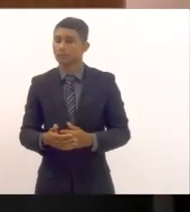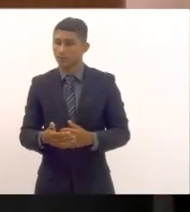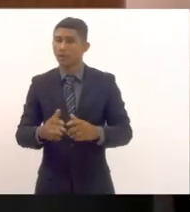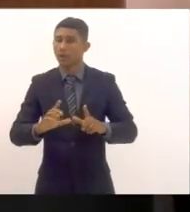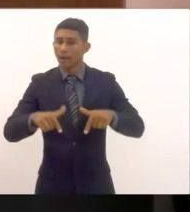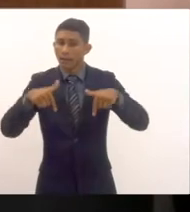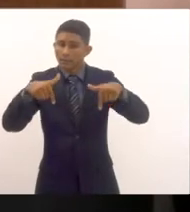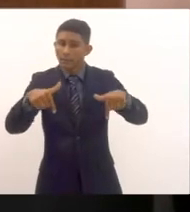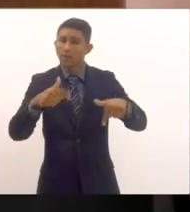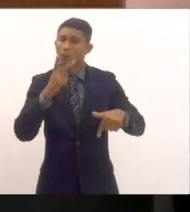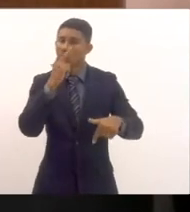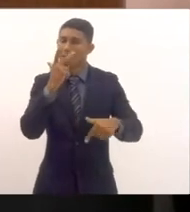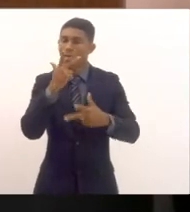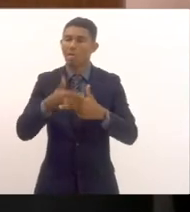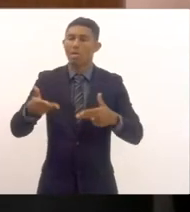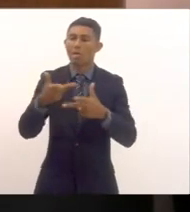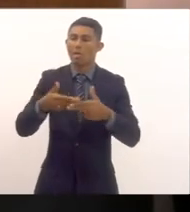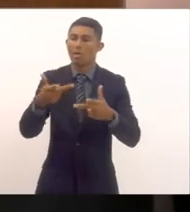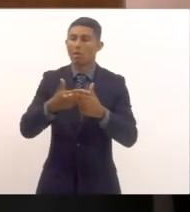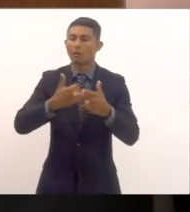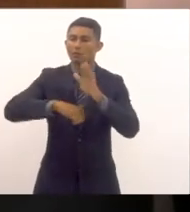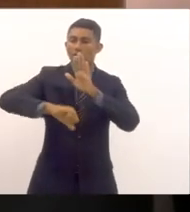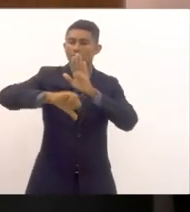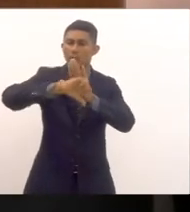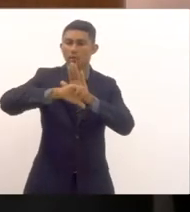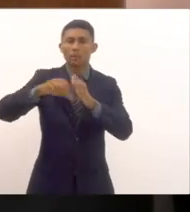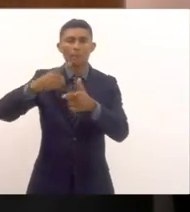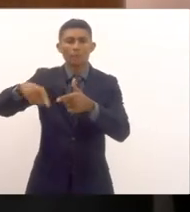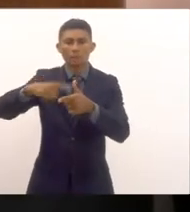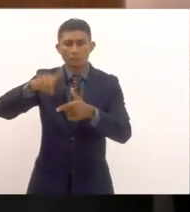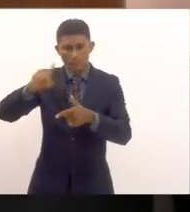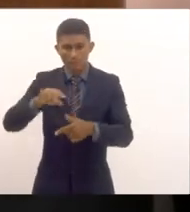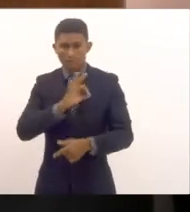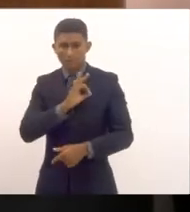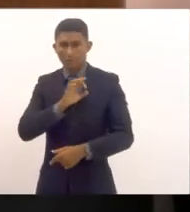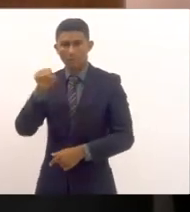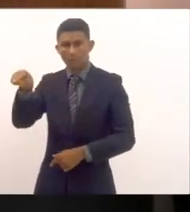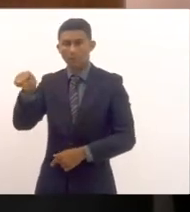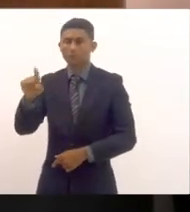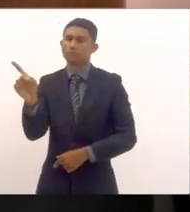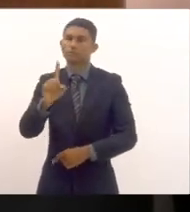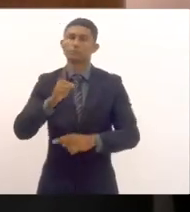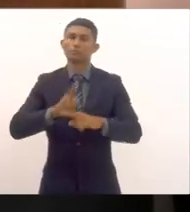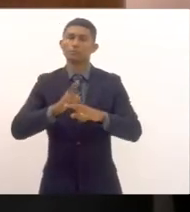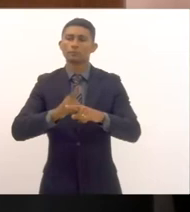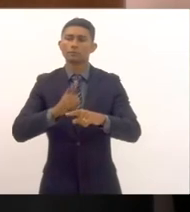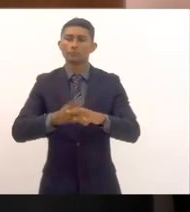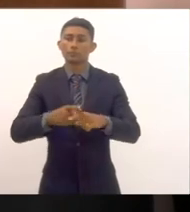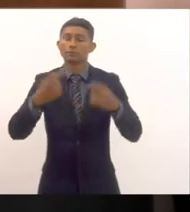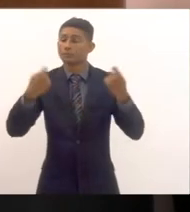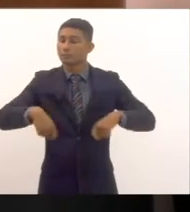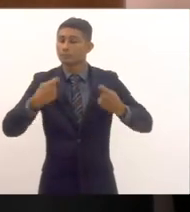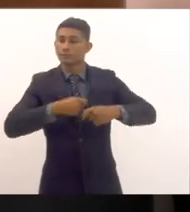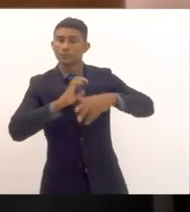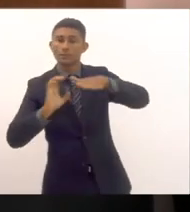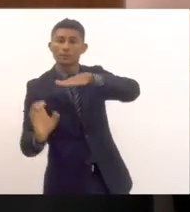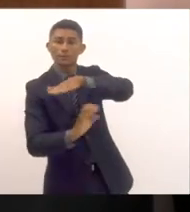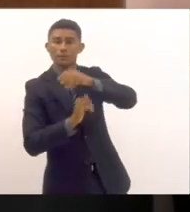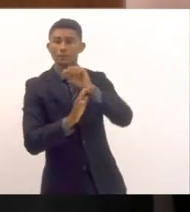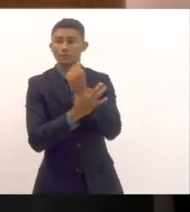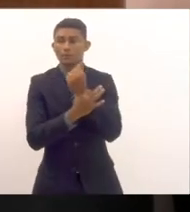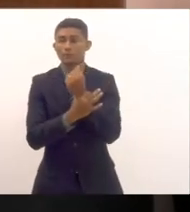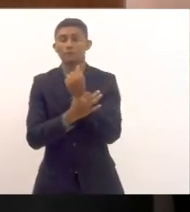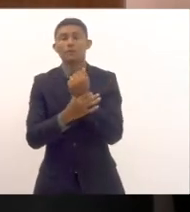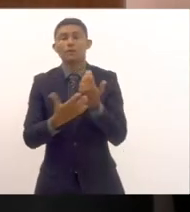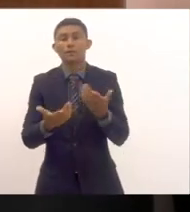e criminosa dessa empresa o problema de polícia porque na verdade a concessão prevê que a empresa e fazer segurança o que a gente tá